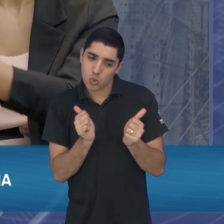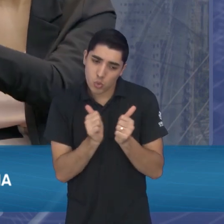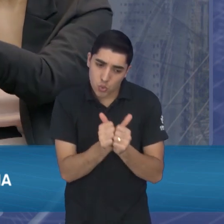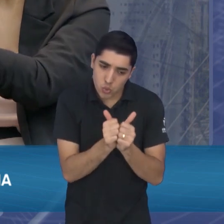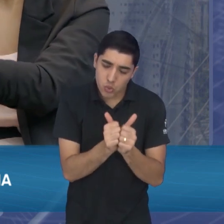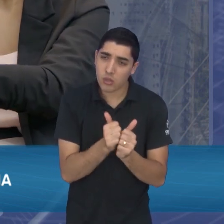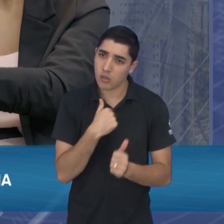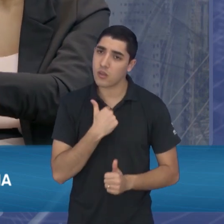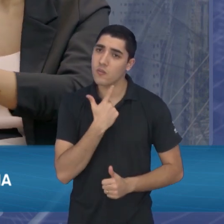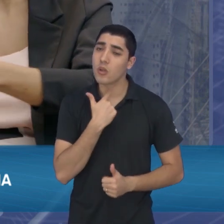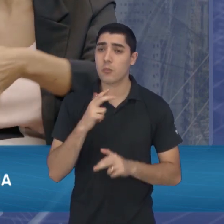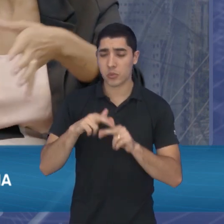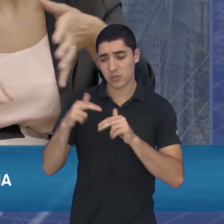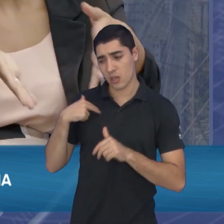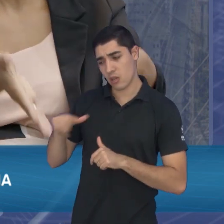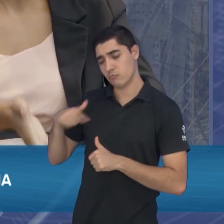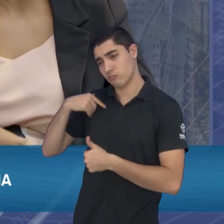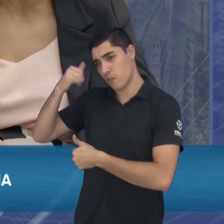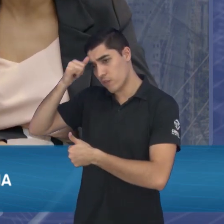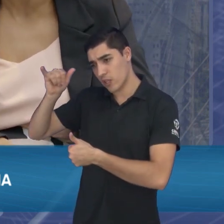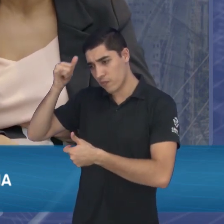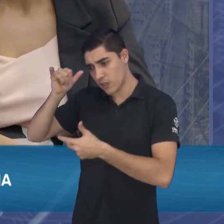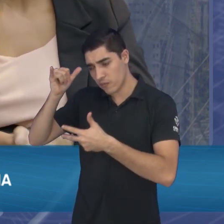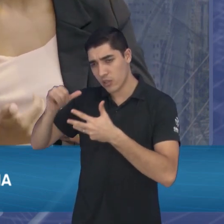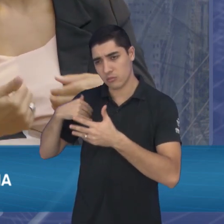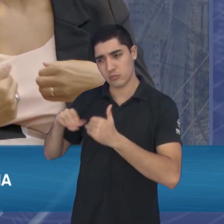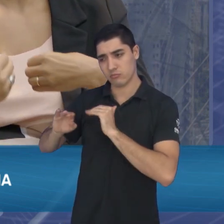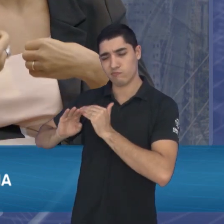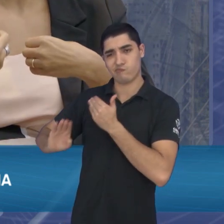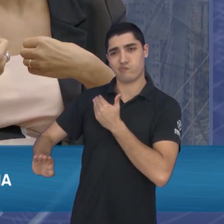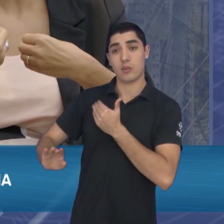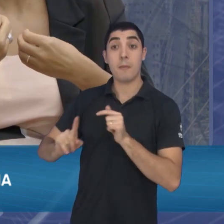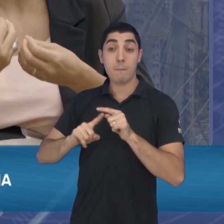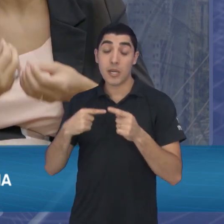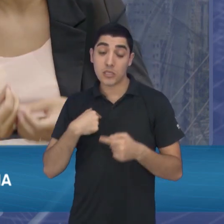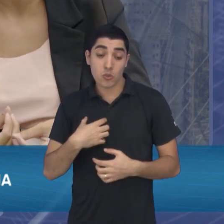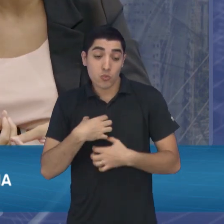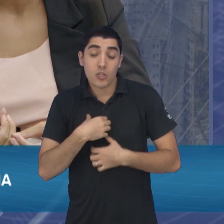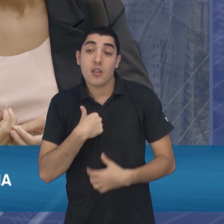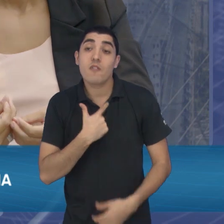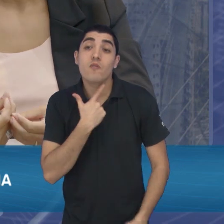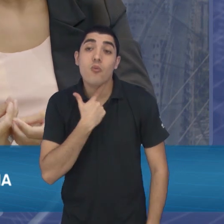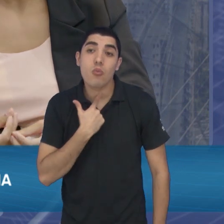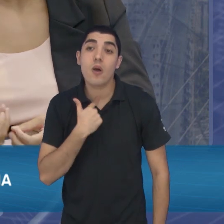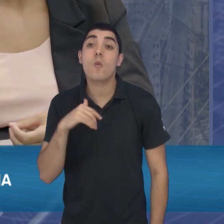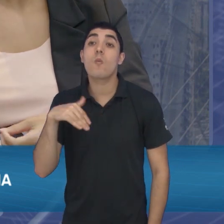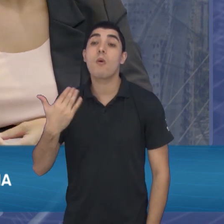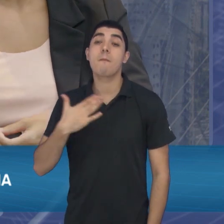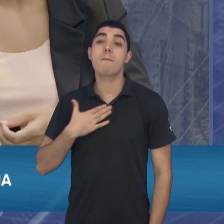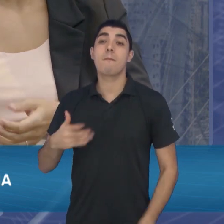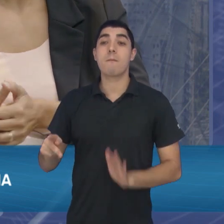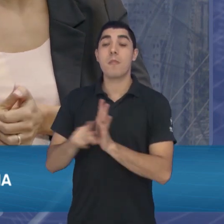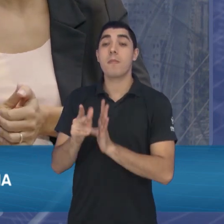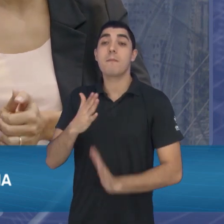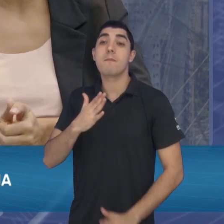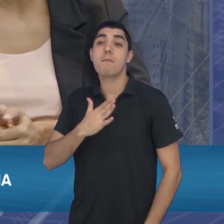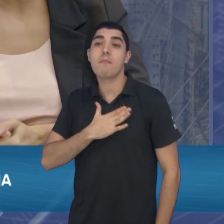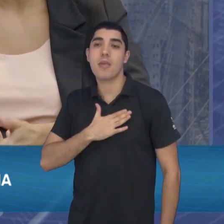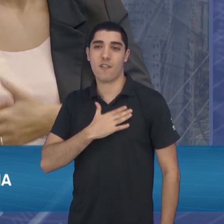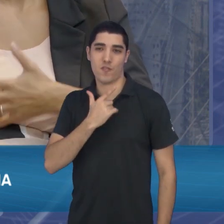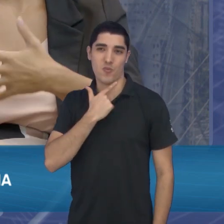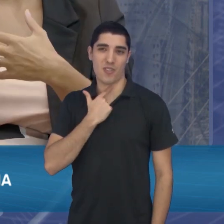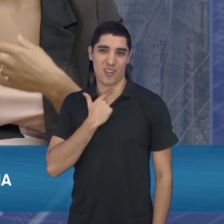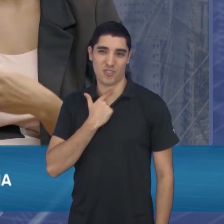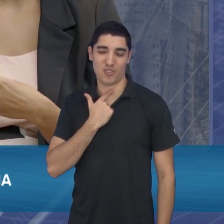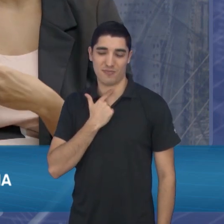isso eu vou abrir mão, mas eu vou me sentir útil aqui, porque esse é o meu desejo. Entende? A gente não se sente